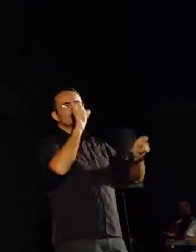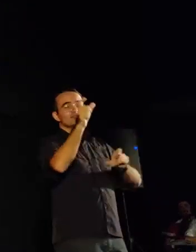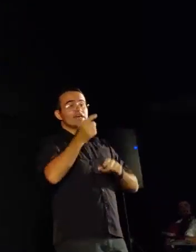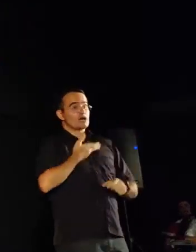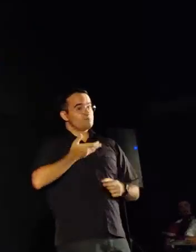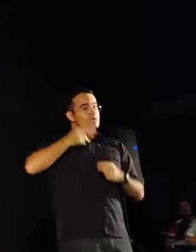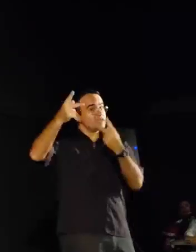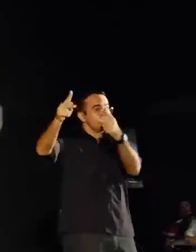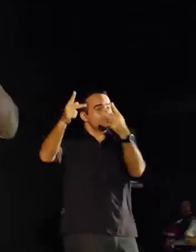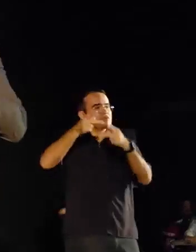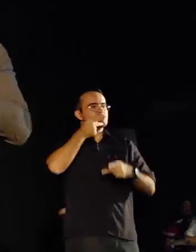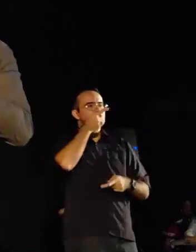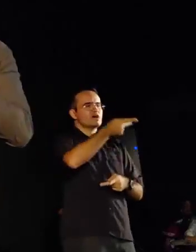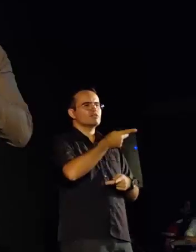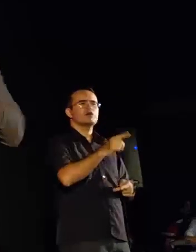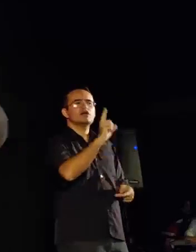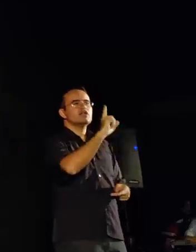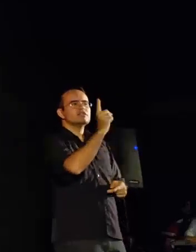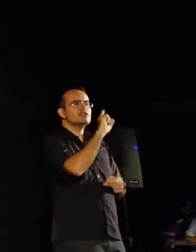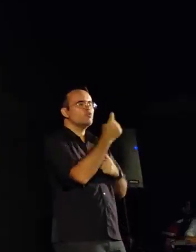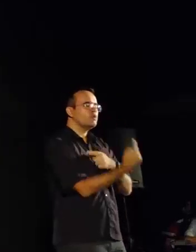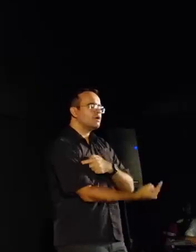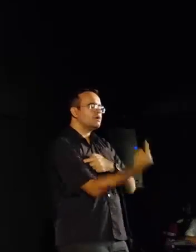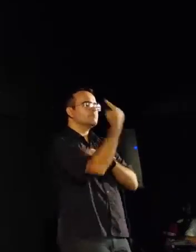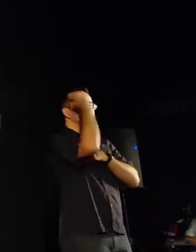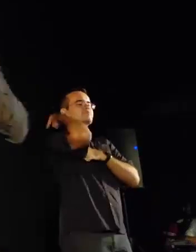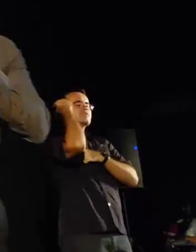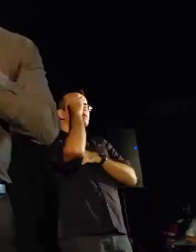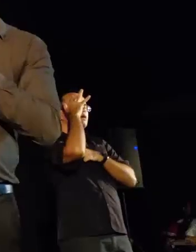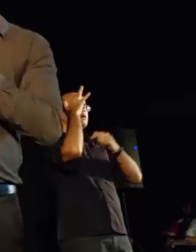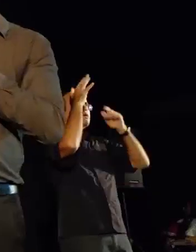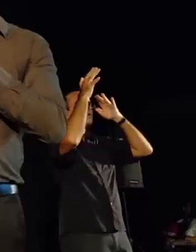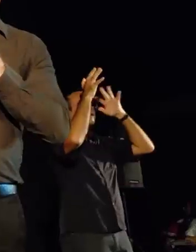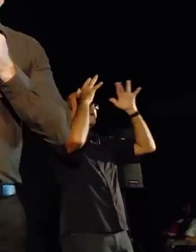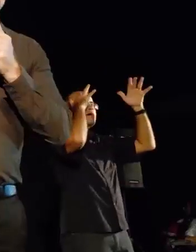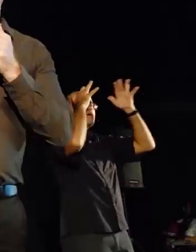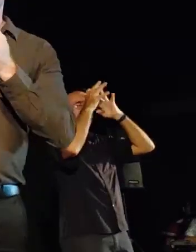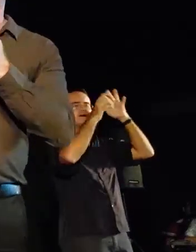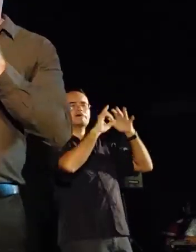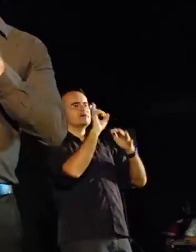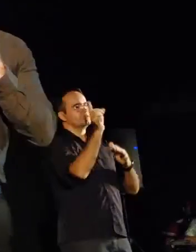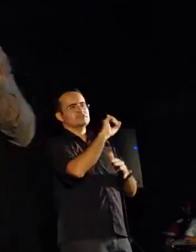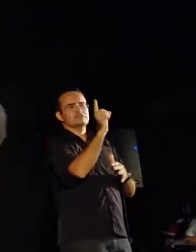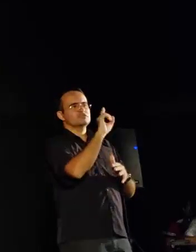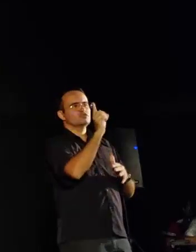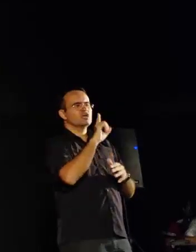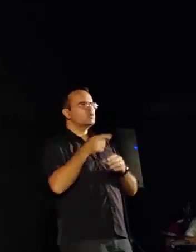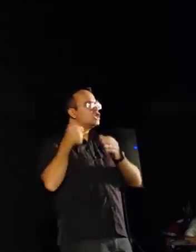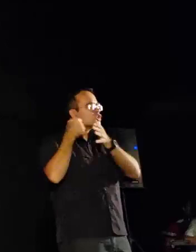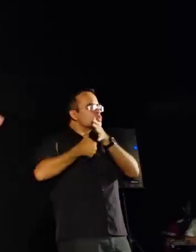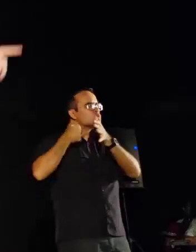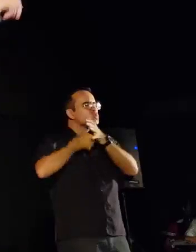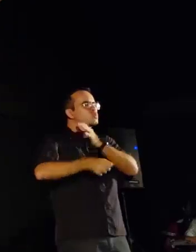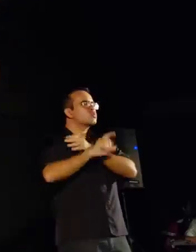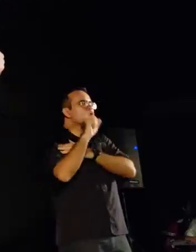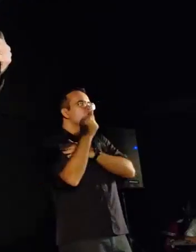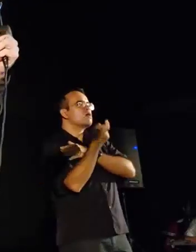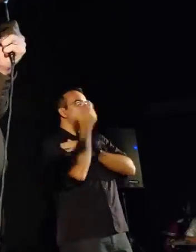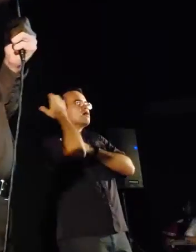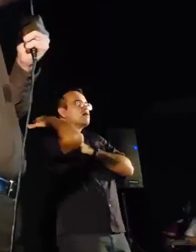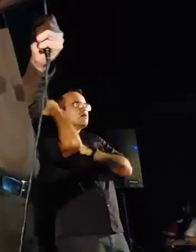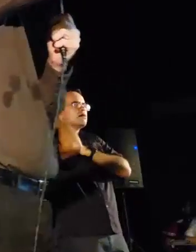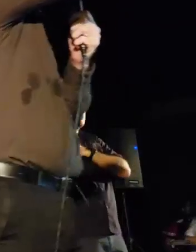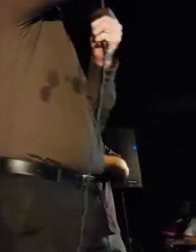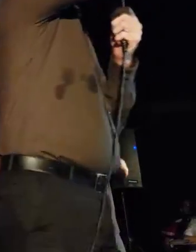Eles não estão delirando o passado. Eles não estão olhando para trás, fazendo uma luta do passado. Eles já estão lá na